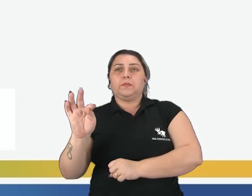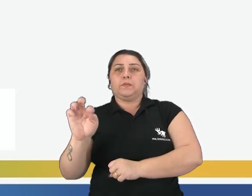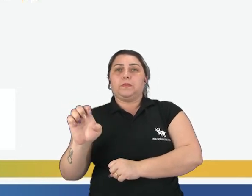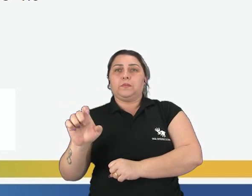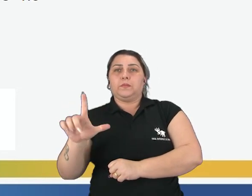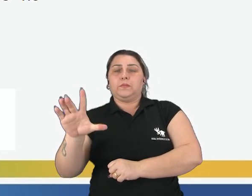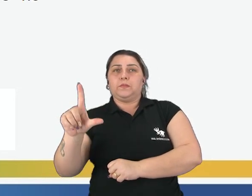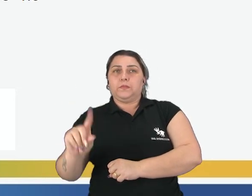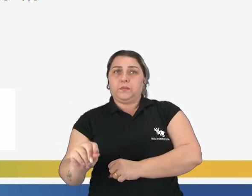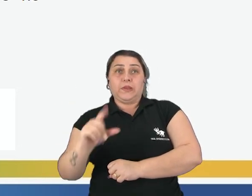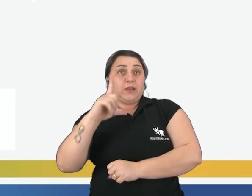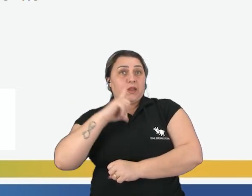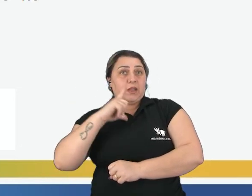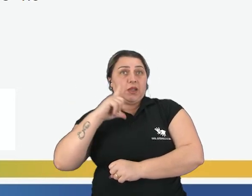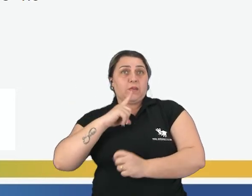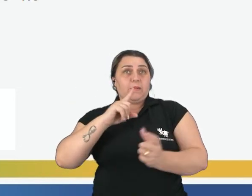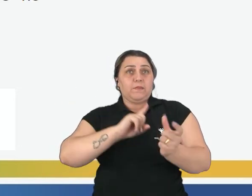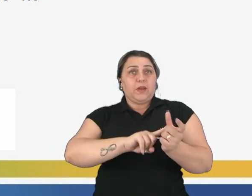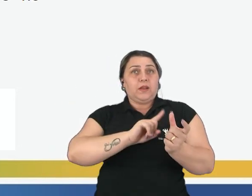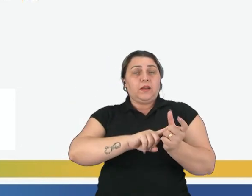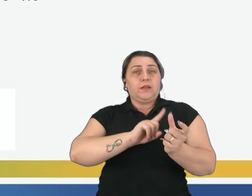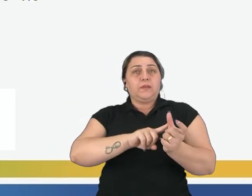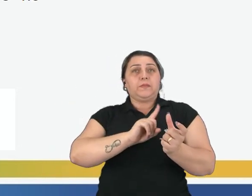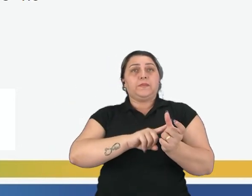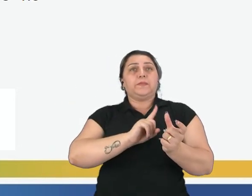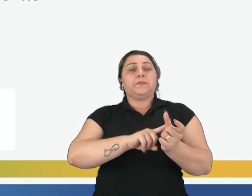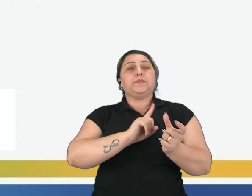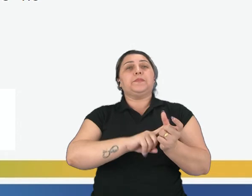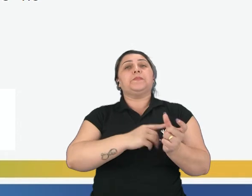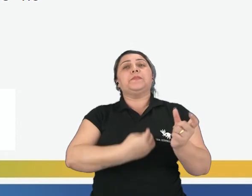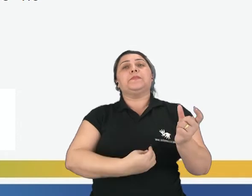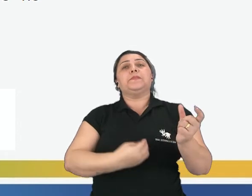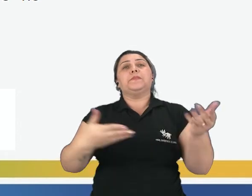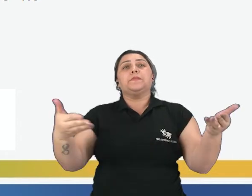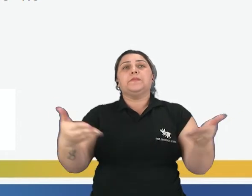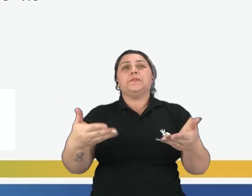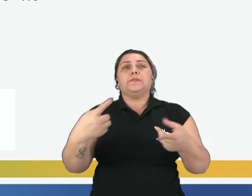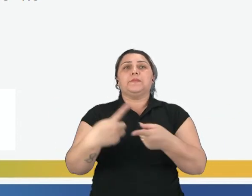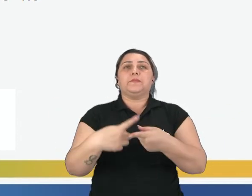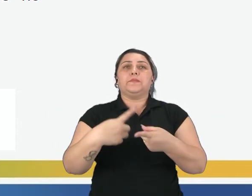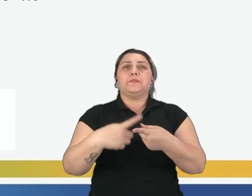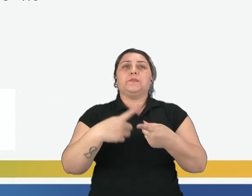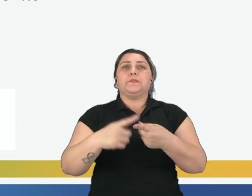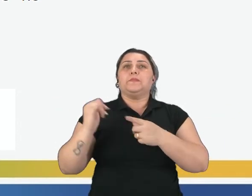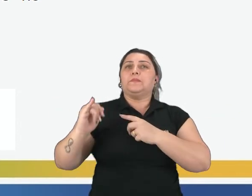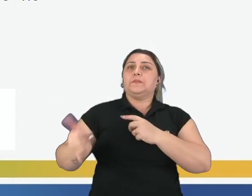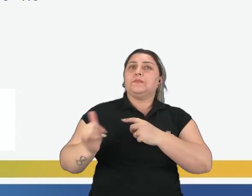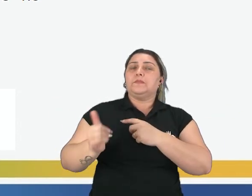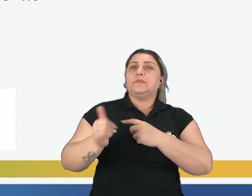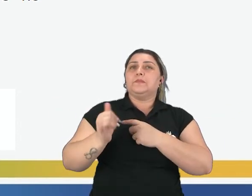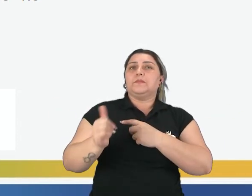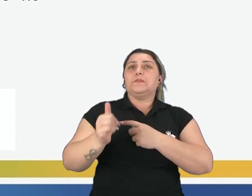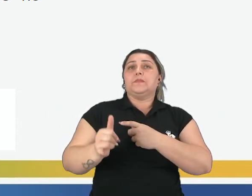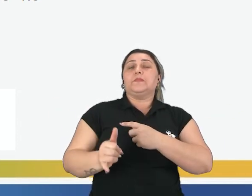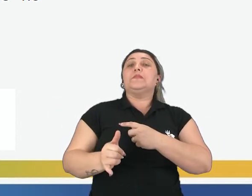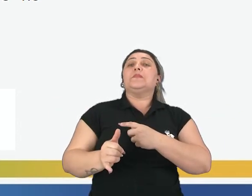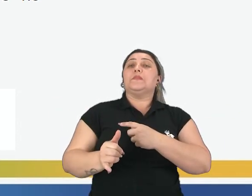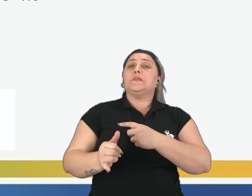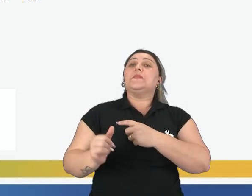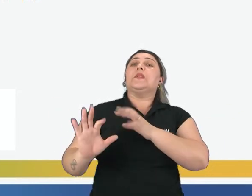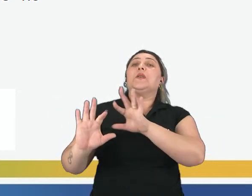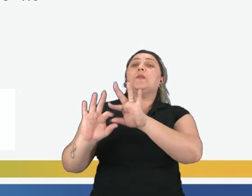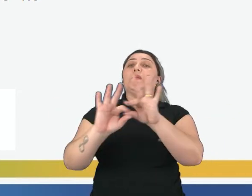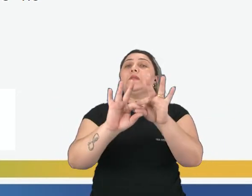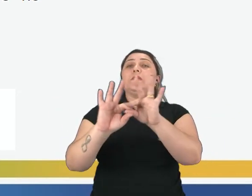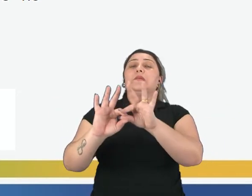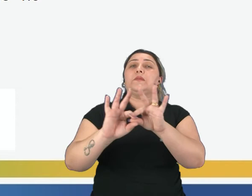destacada, tenho. Essa palavra tenho, gente, está no presente. Por quê? Porque a narradora está